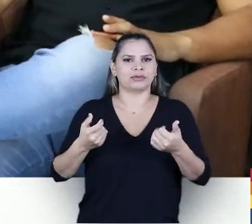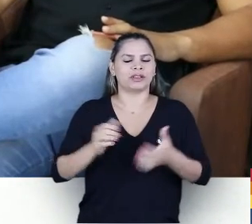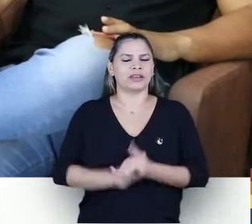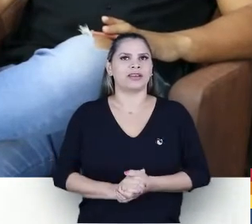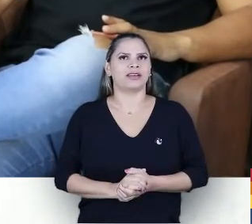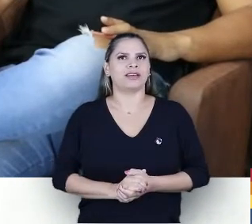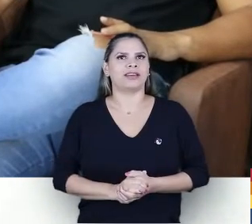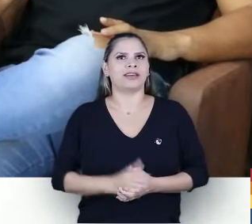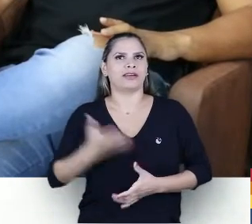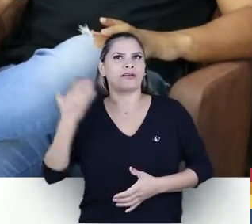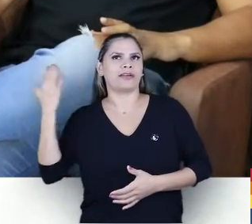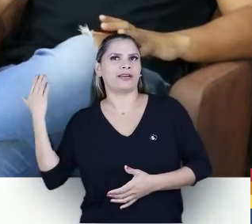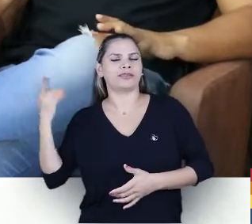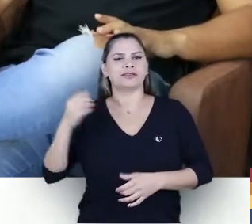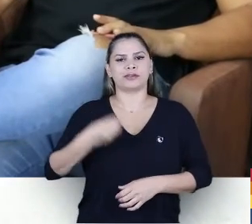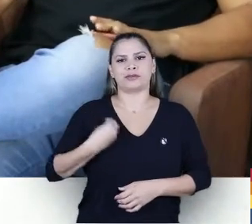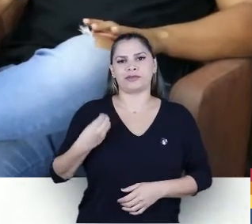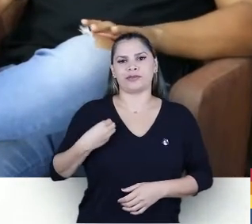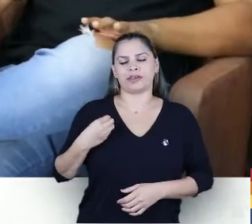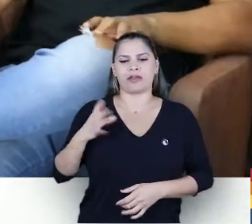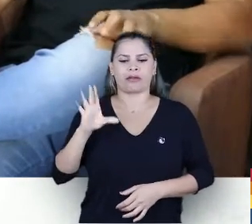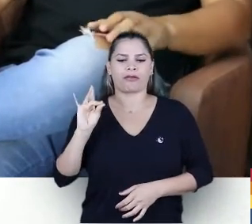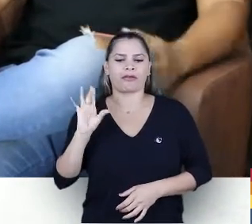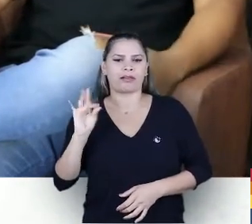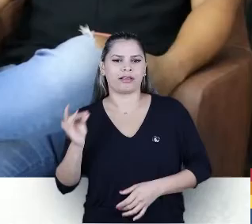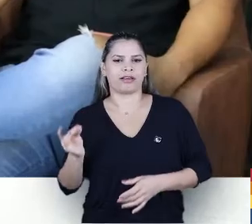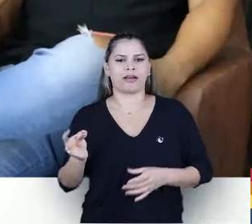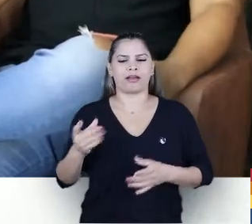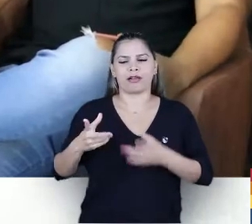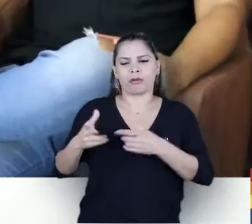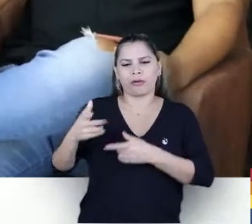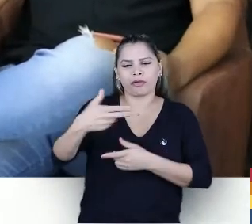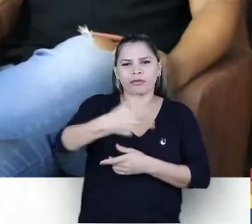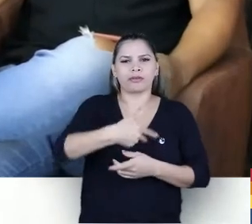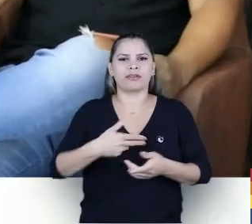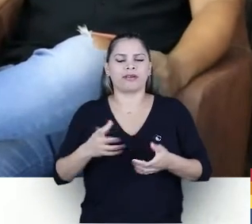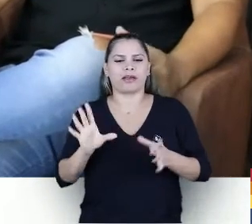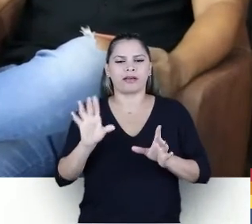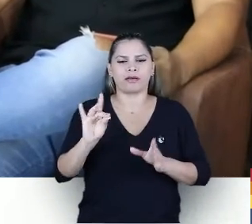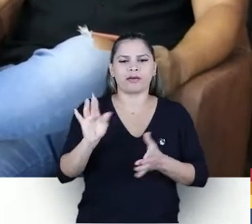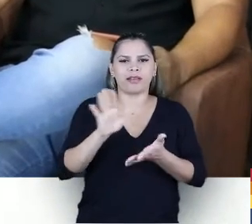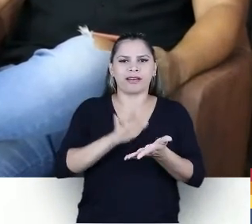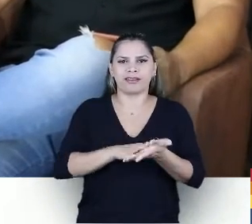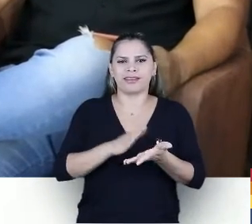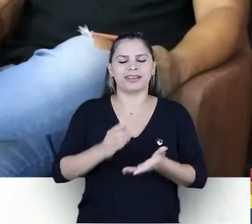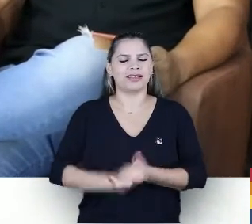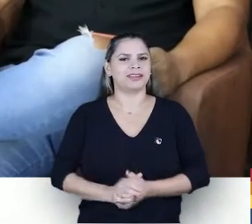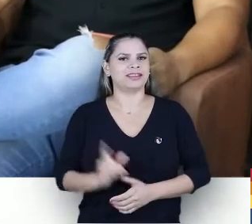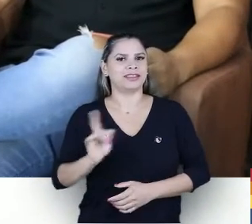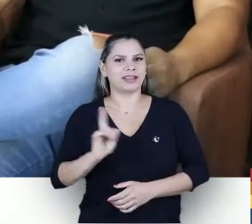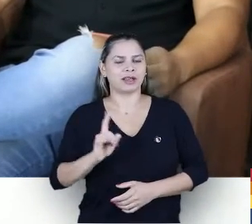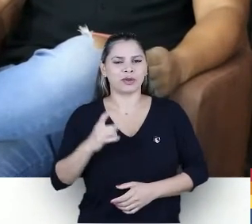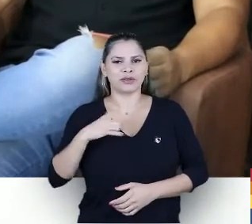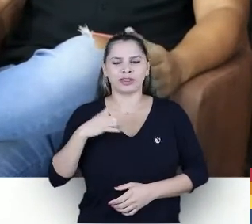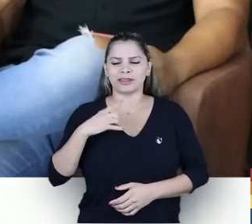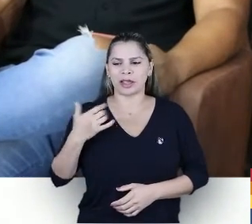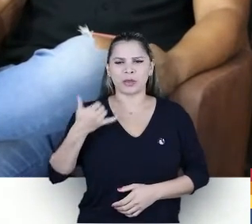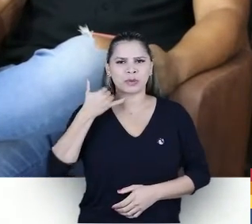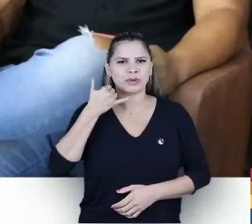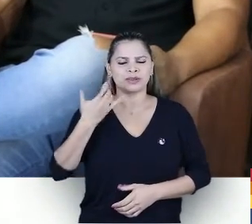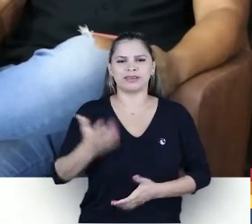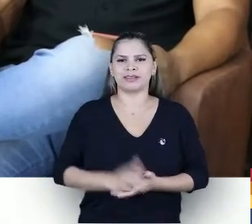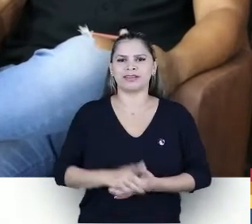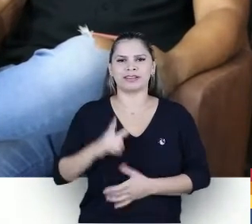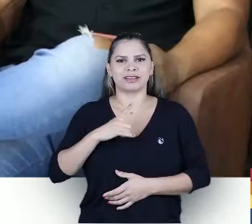textual, né? Então, nós temos uma outra realidade. O aluno já não traz, ele já não vai fazer aquela situação que eu já vivenciei em sala de aula,